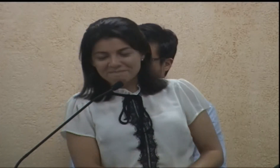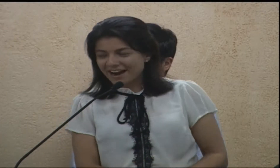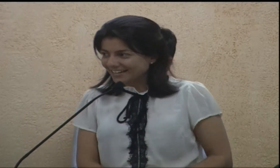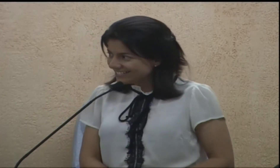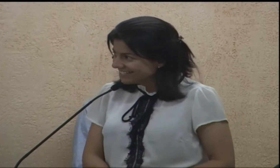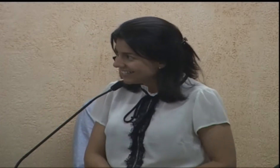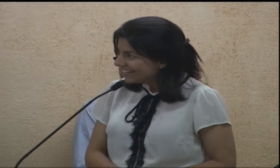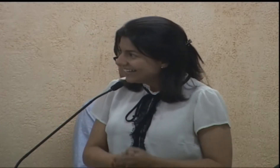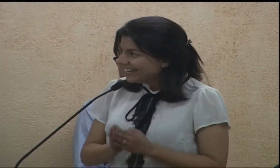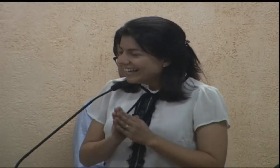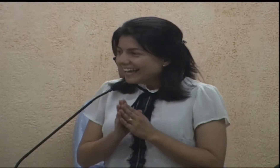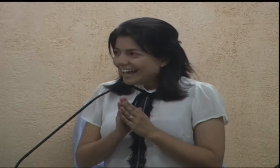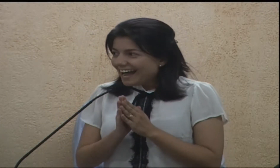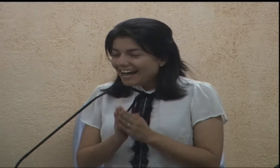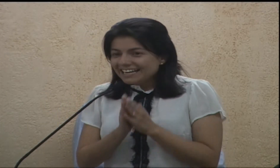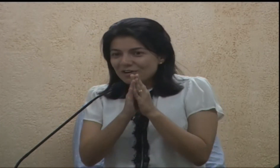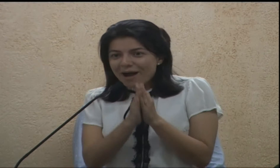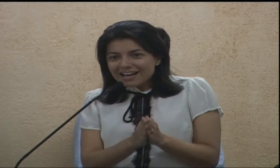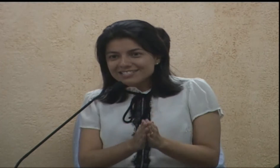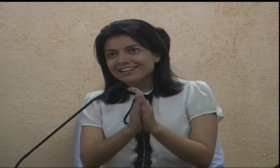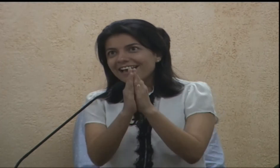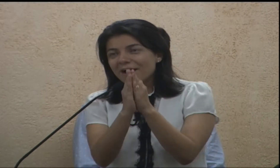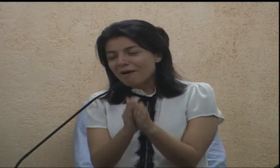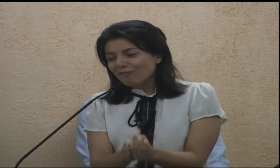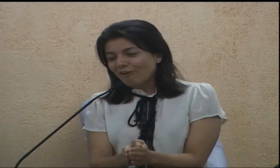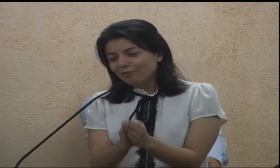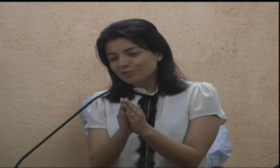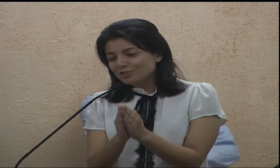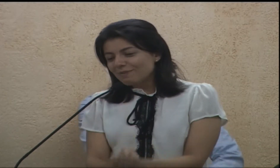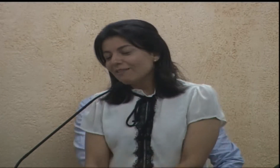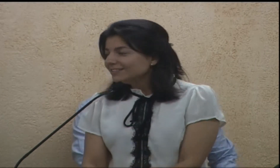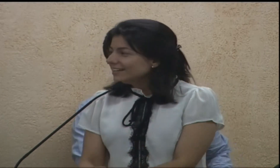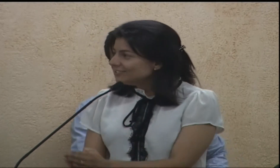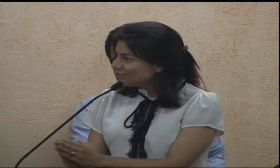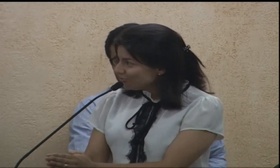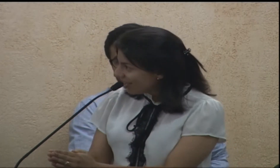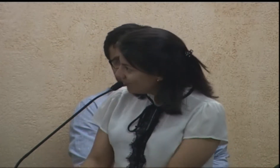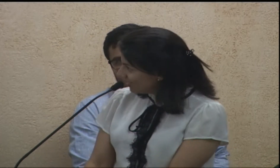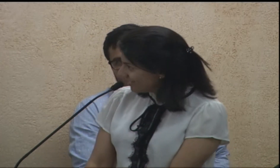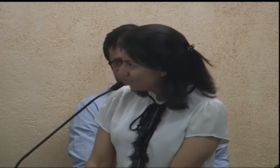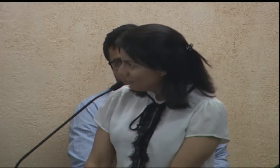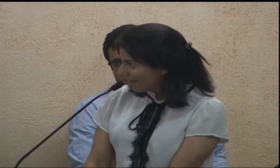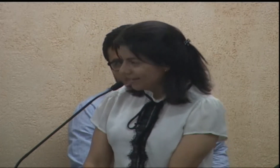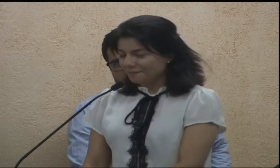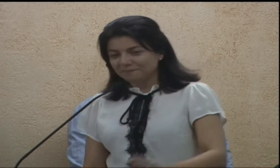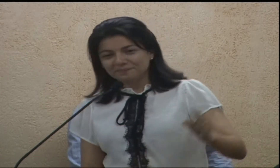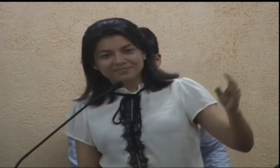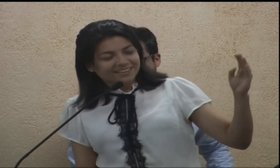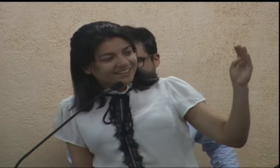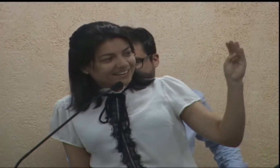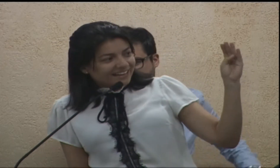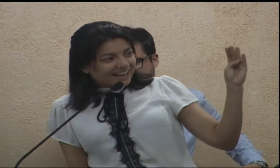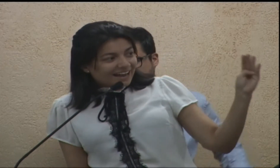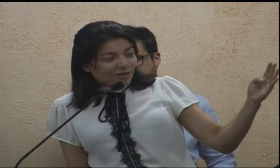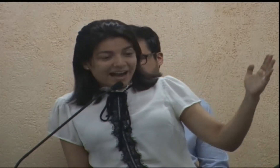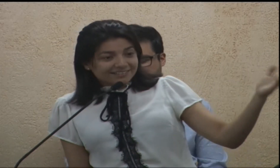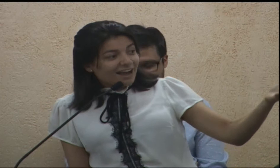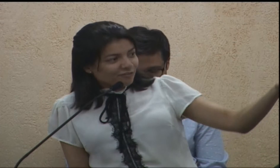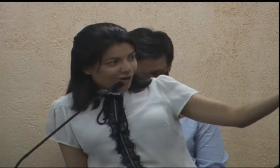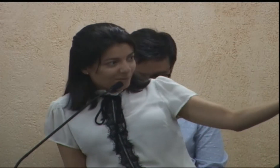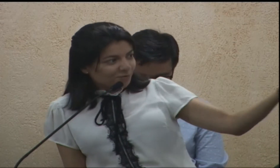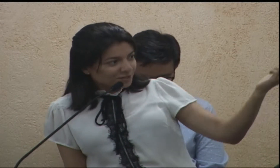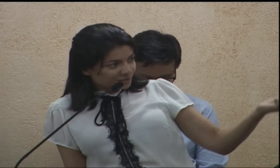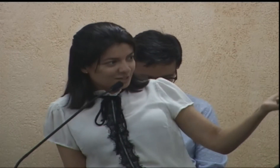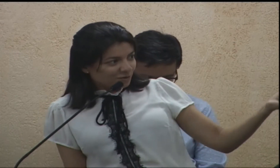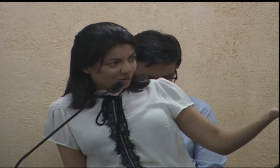minuto de à parte. A linguagem é uma fonte de mal-entendidos, já disse Exupéry. Até